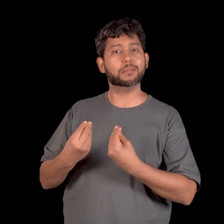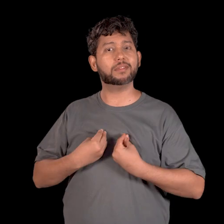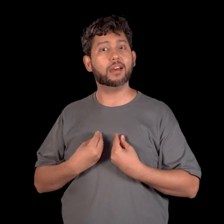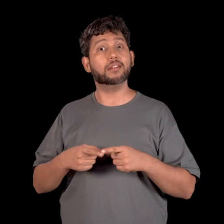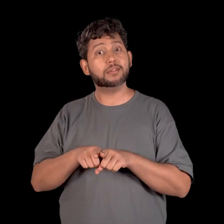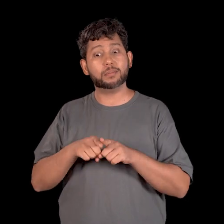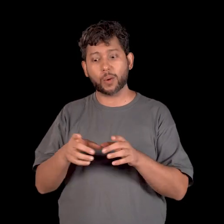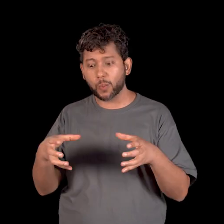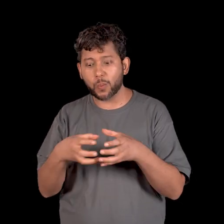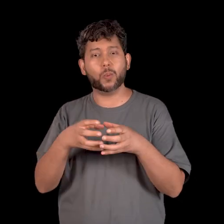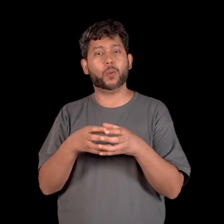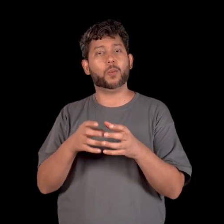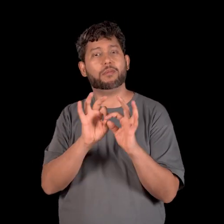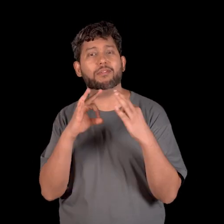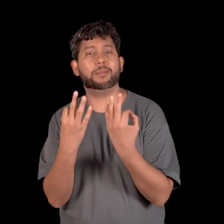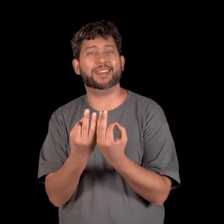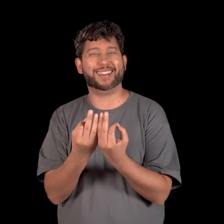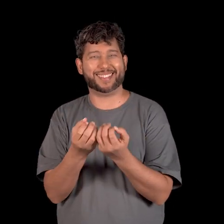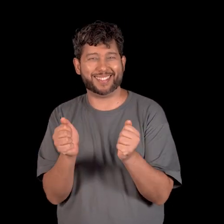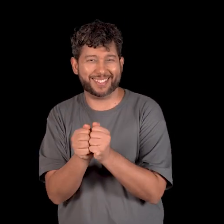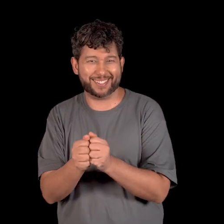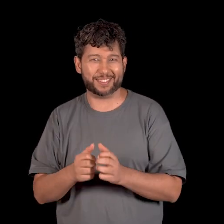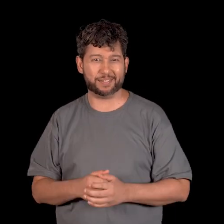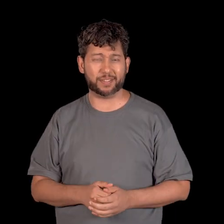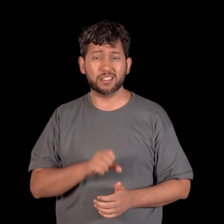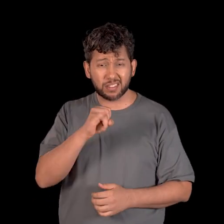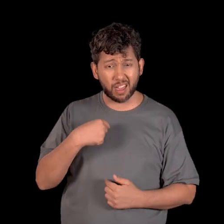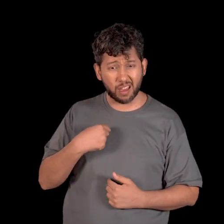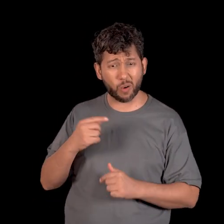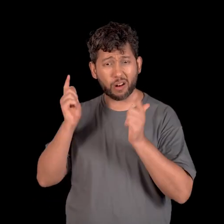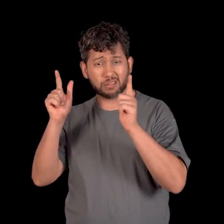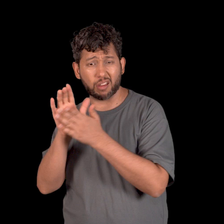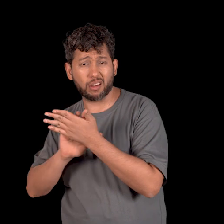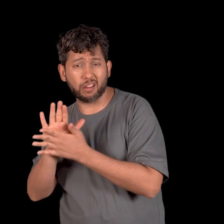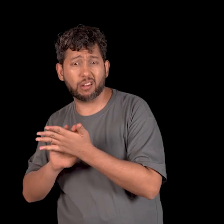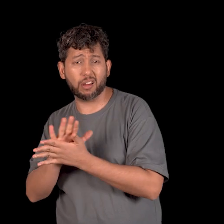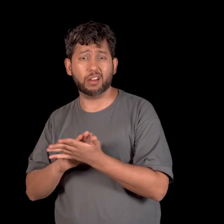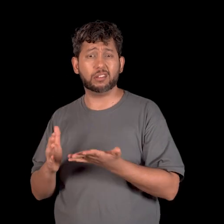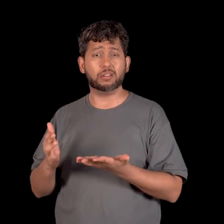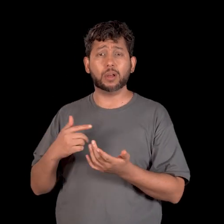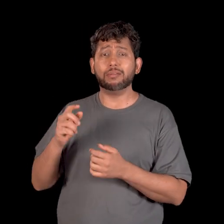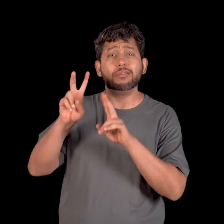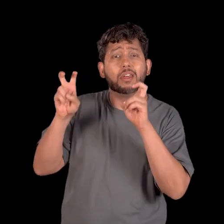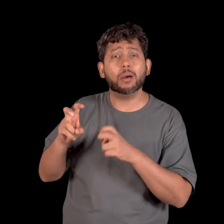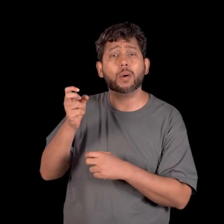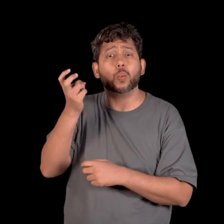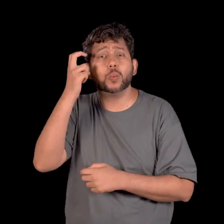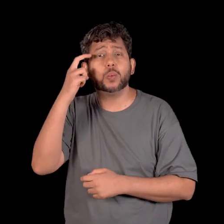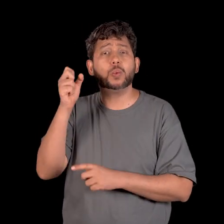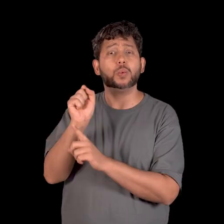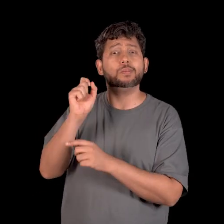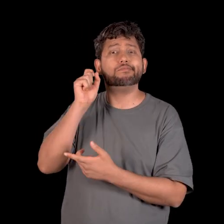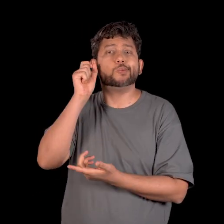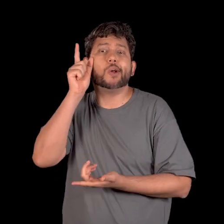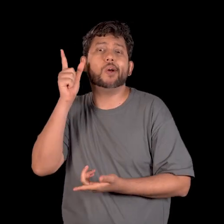de semana e nas férias. O lazer está conectado à coletividade e à família. Se o indivíduo não tiver tempo